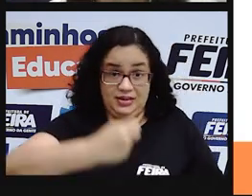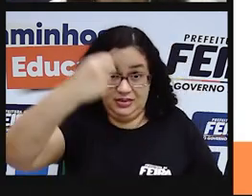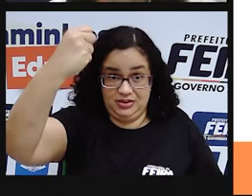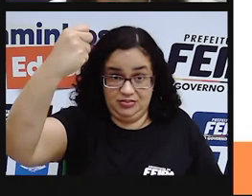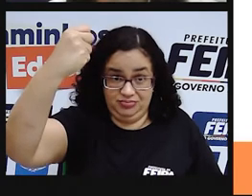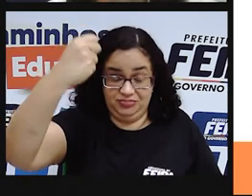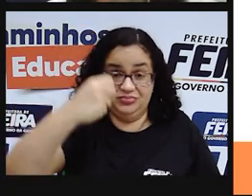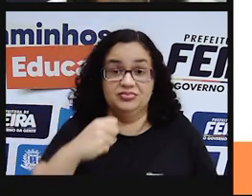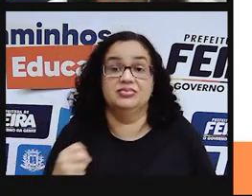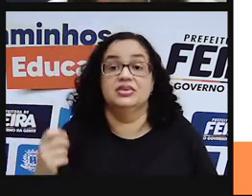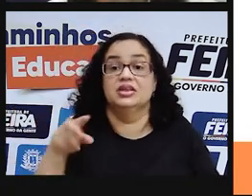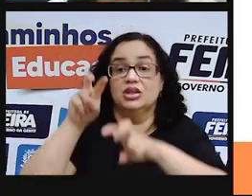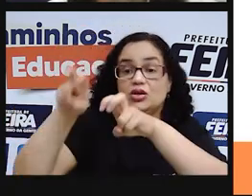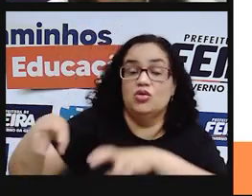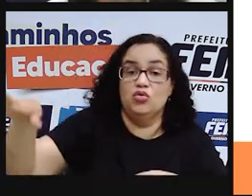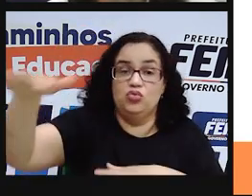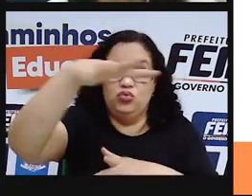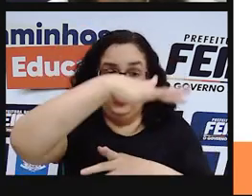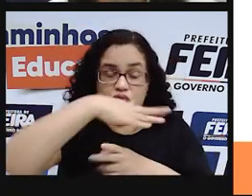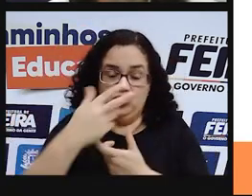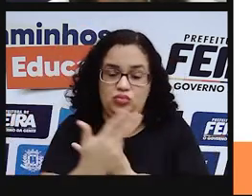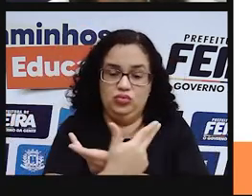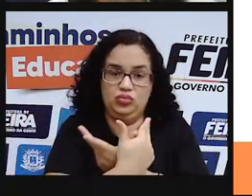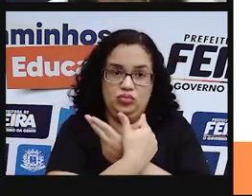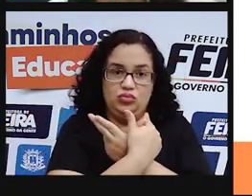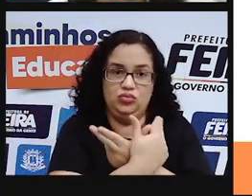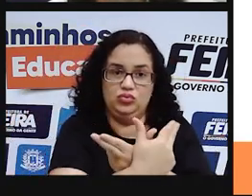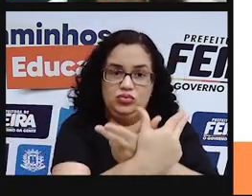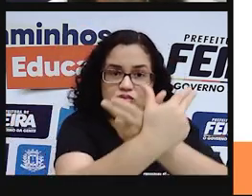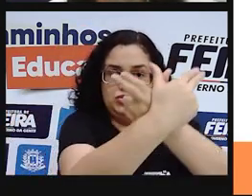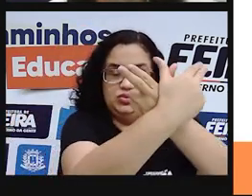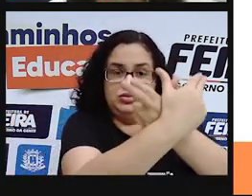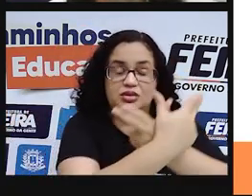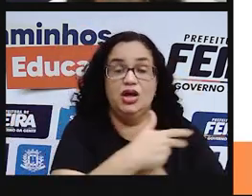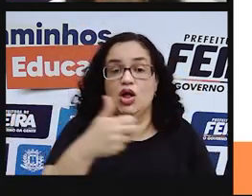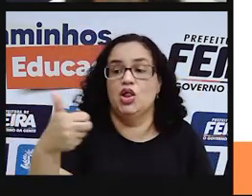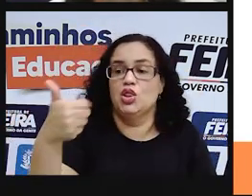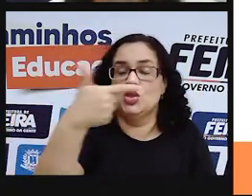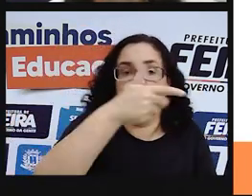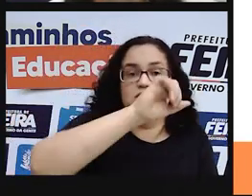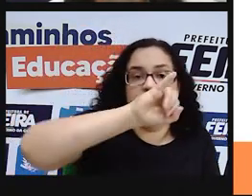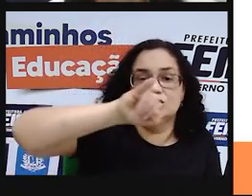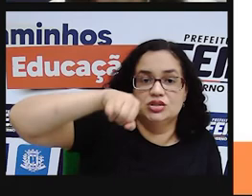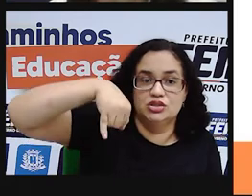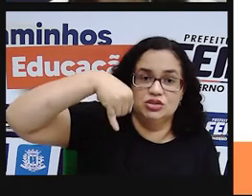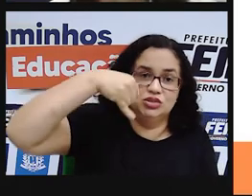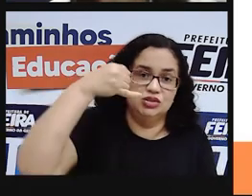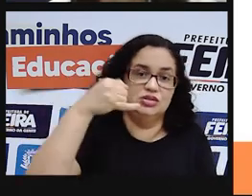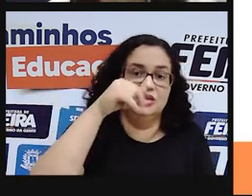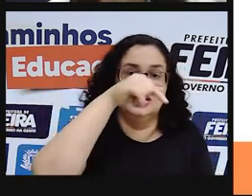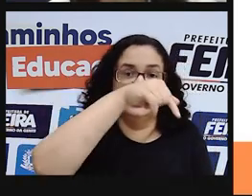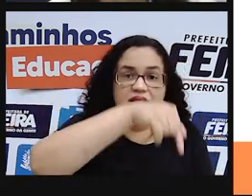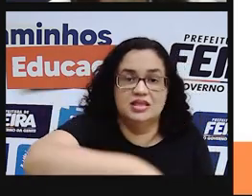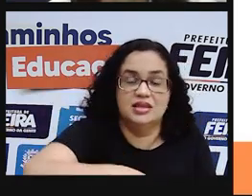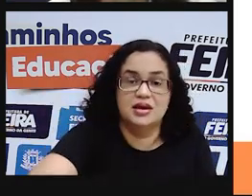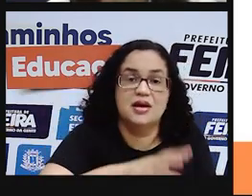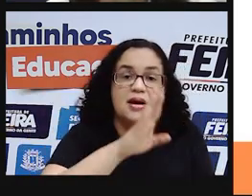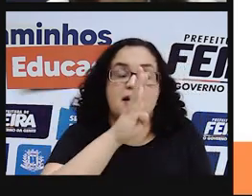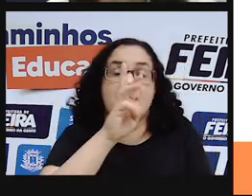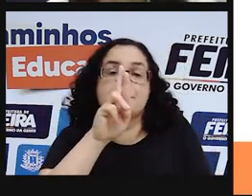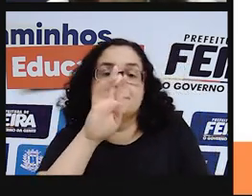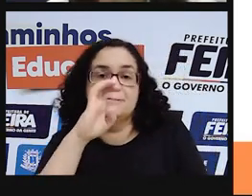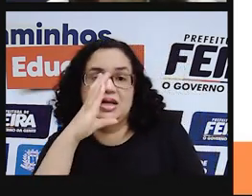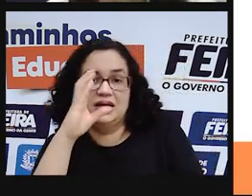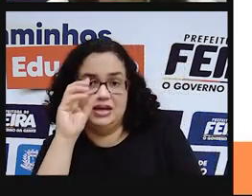um objeto voador não identificado E aí no dia doze de Janeiro e chove Jeff caiu dentro da lagoa de berreca